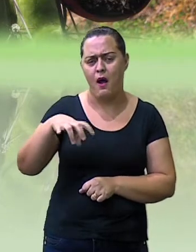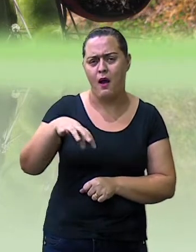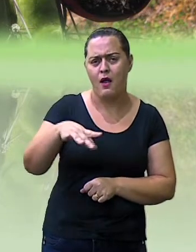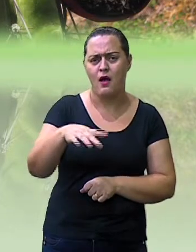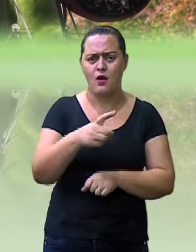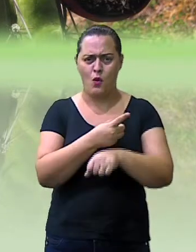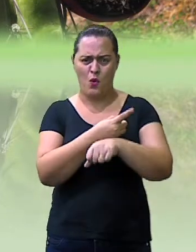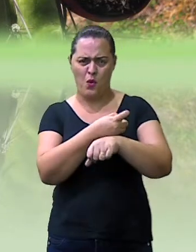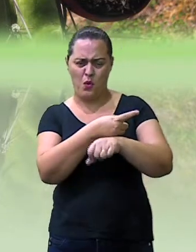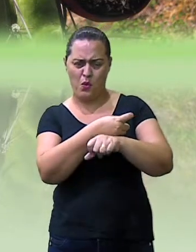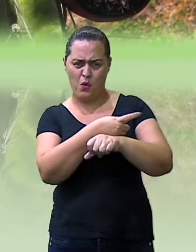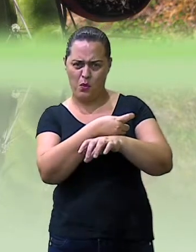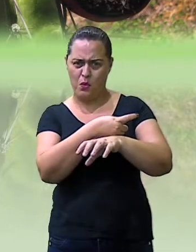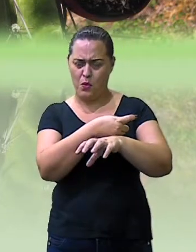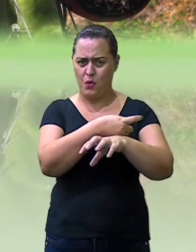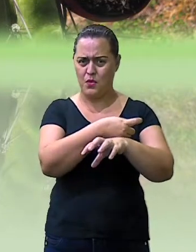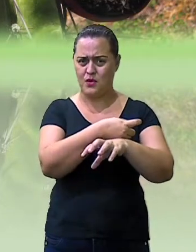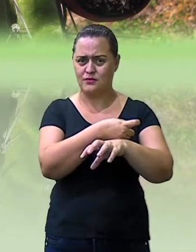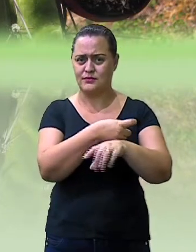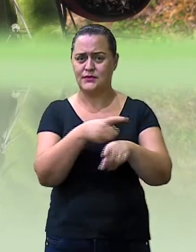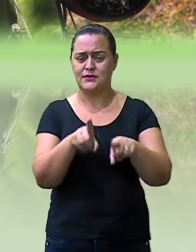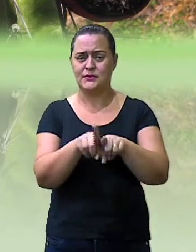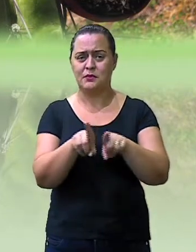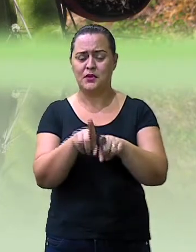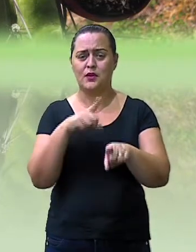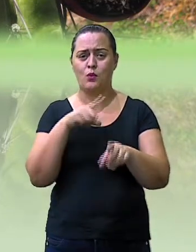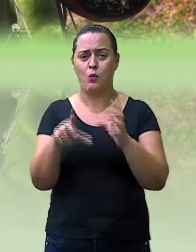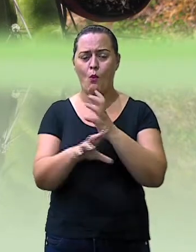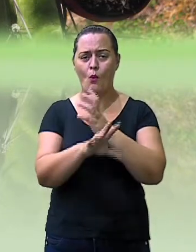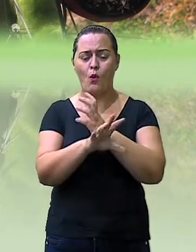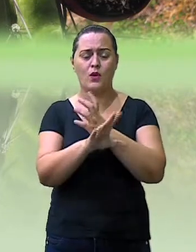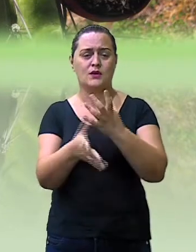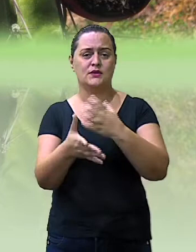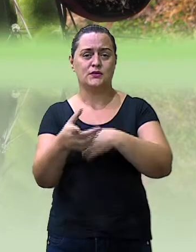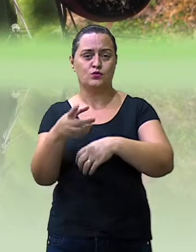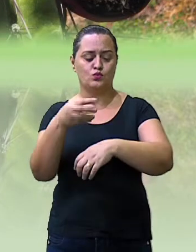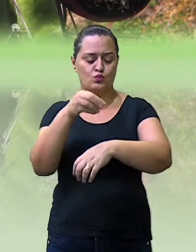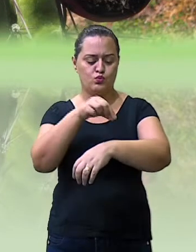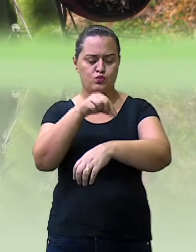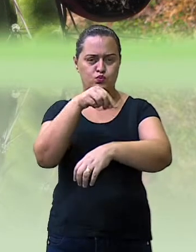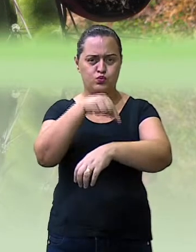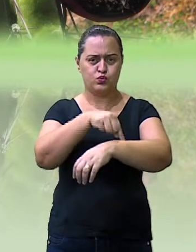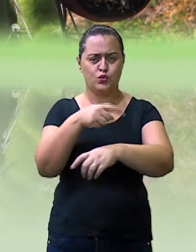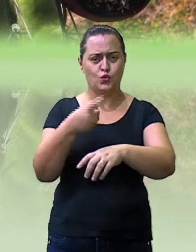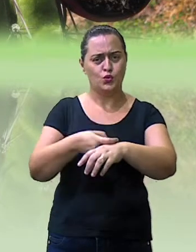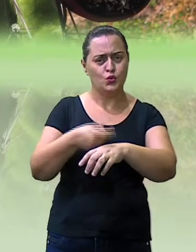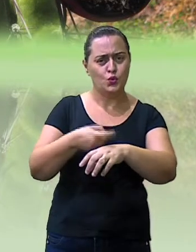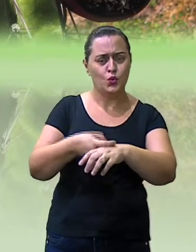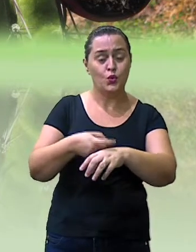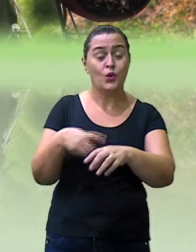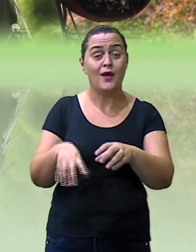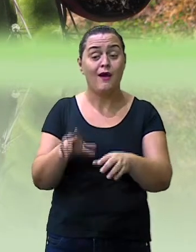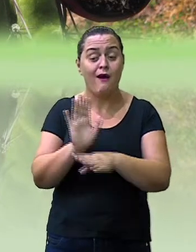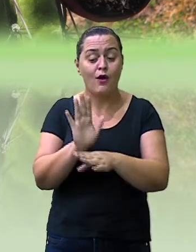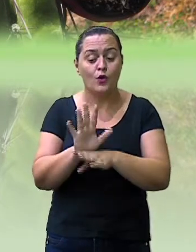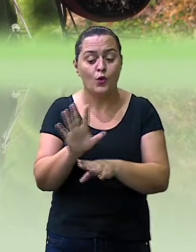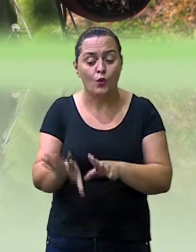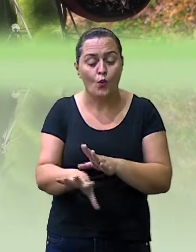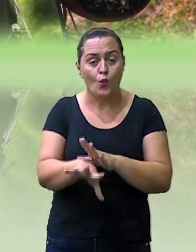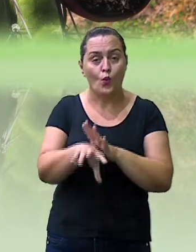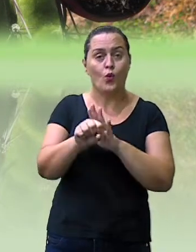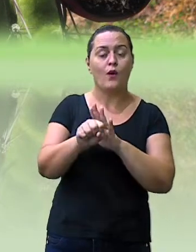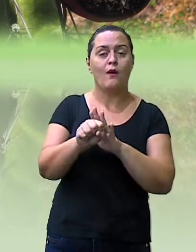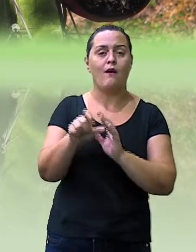exoesqueleto impermeável, que também desempenham esse papel. De maneira geral,